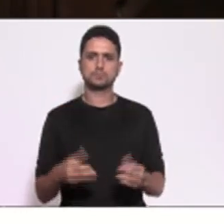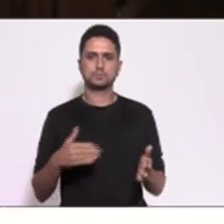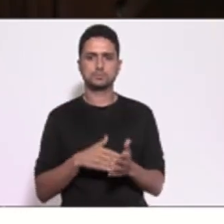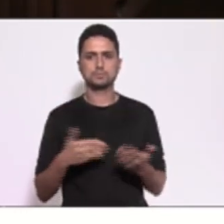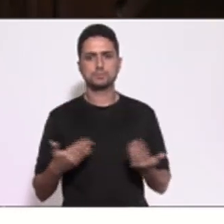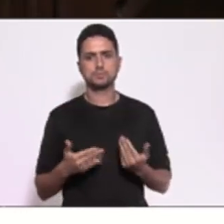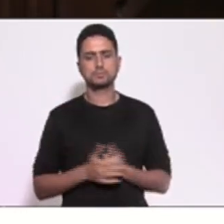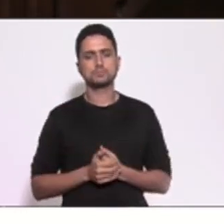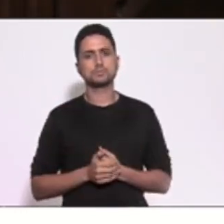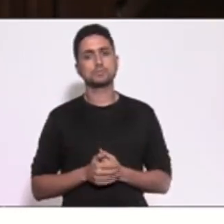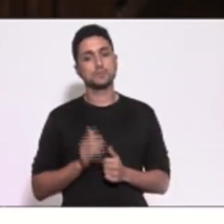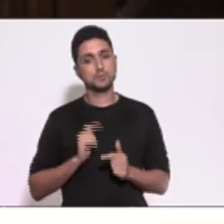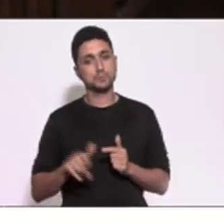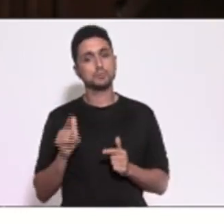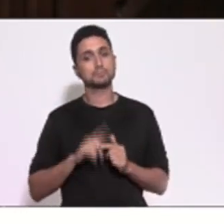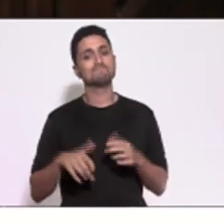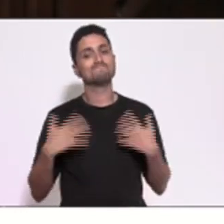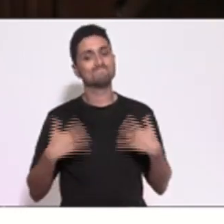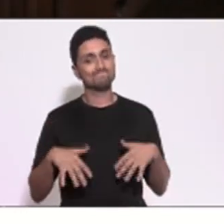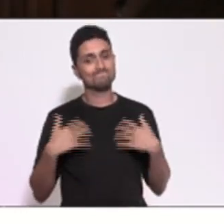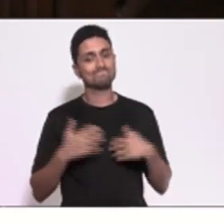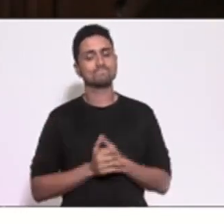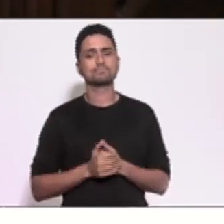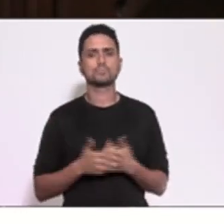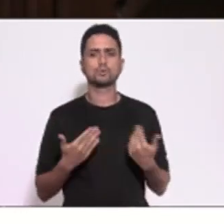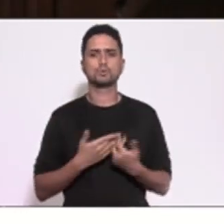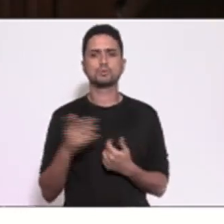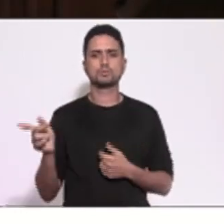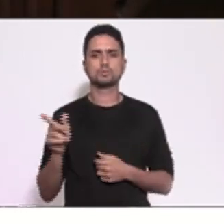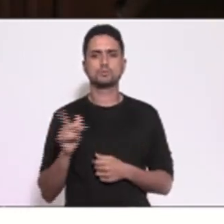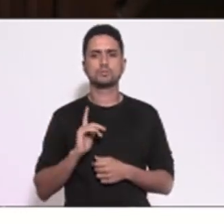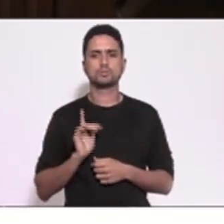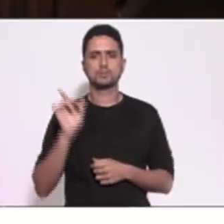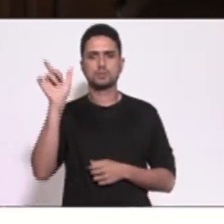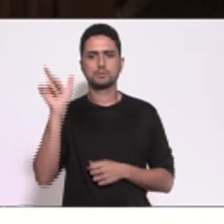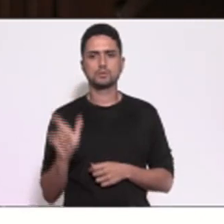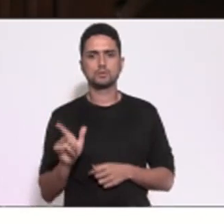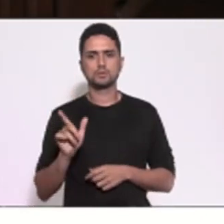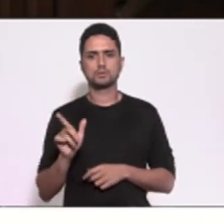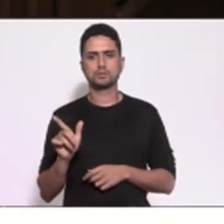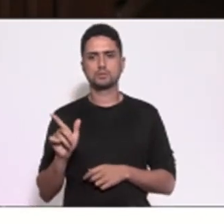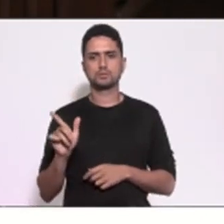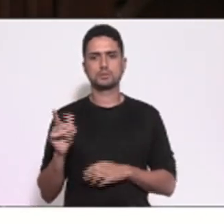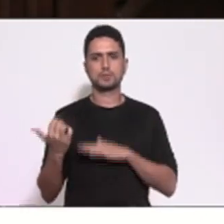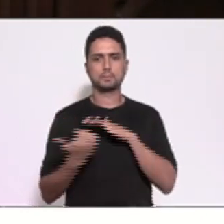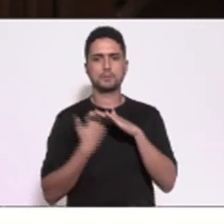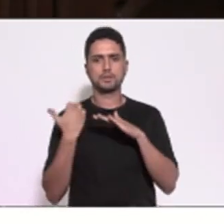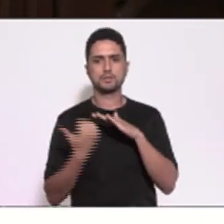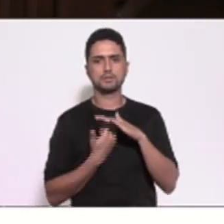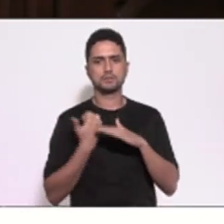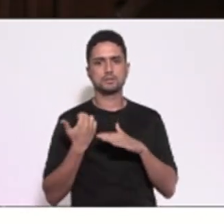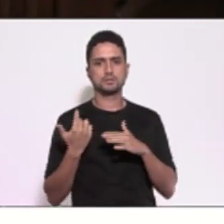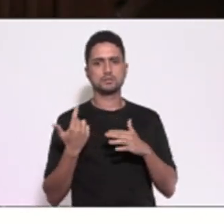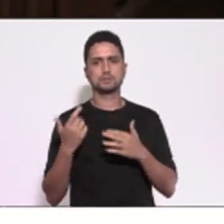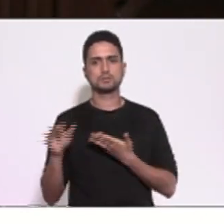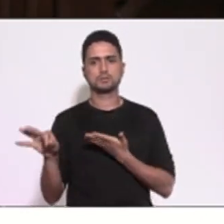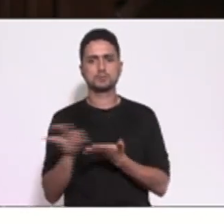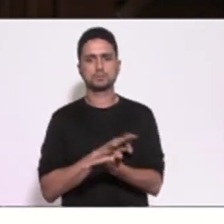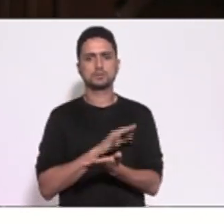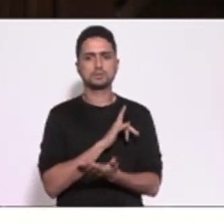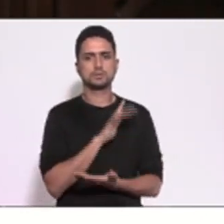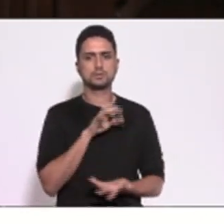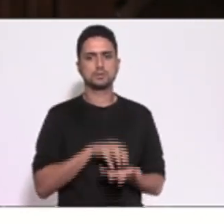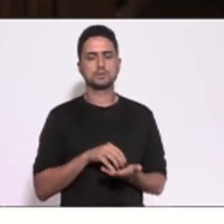agrava. Hoje, essa pessoa jurídica diretamente responsável pela gestão do Centro Educacional que